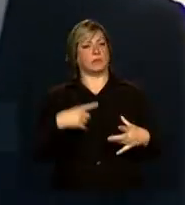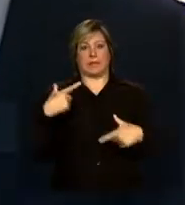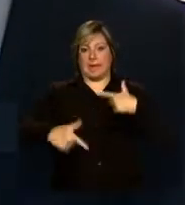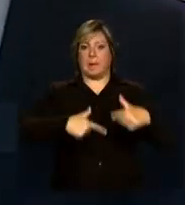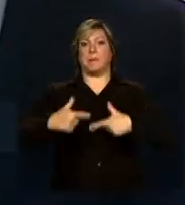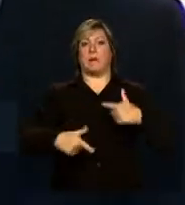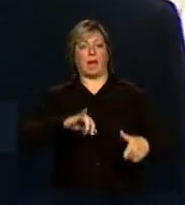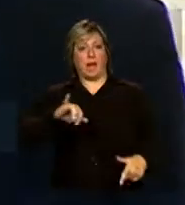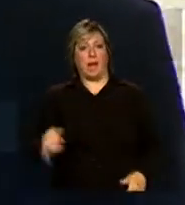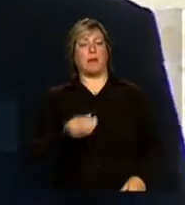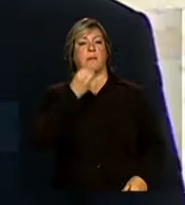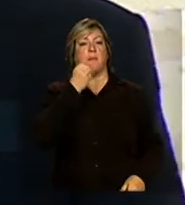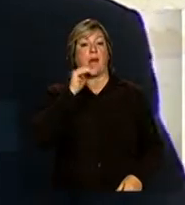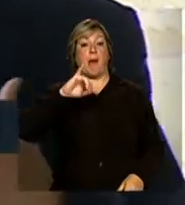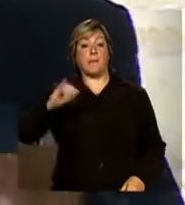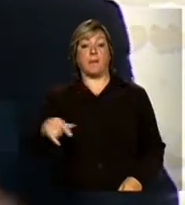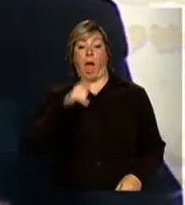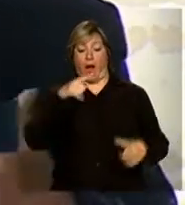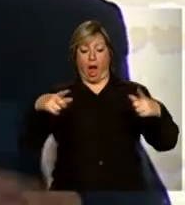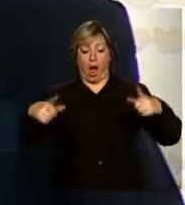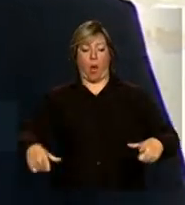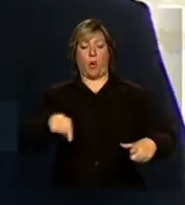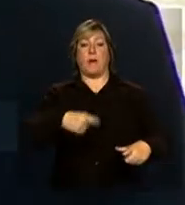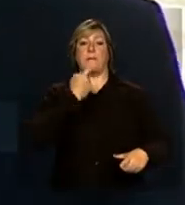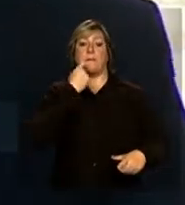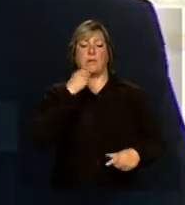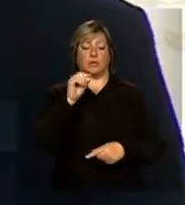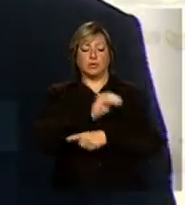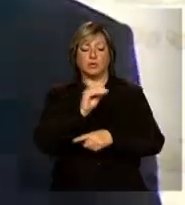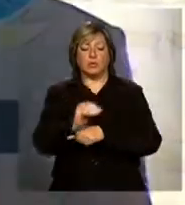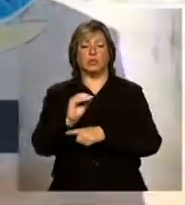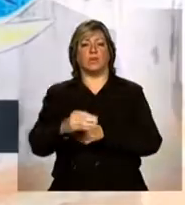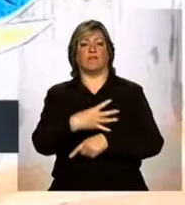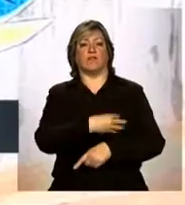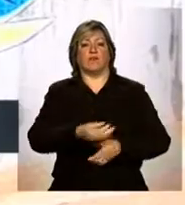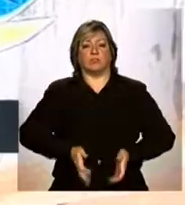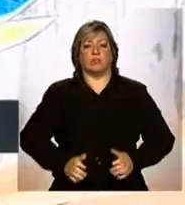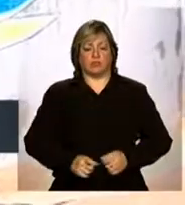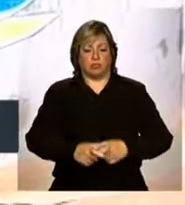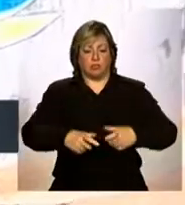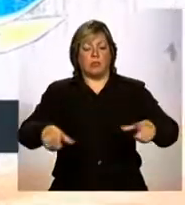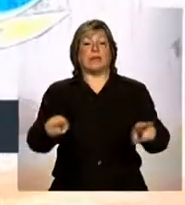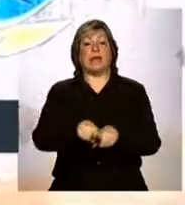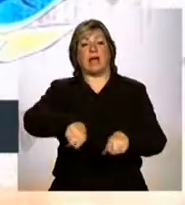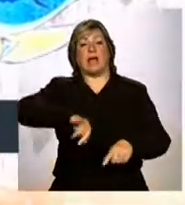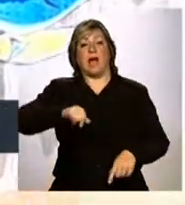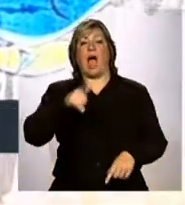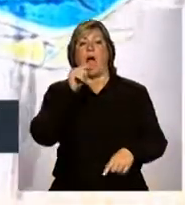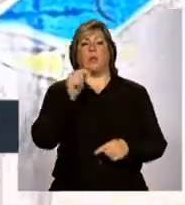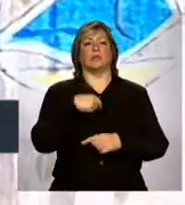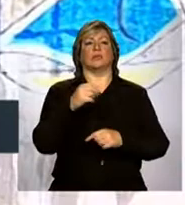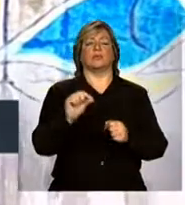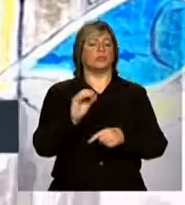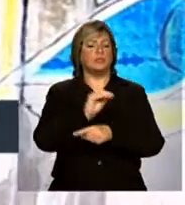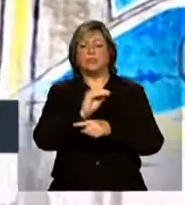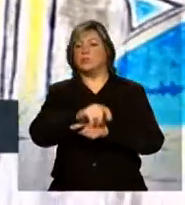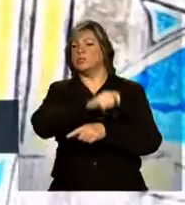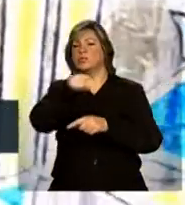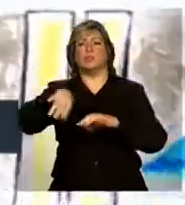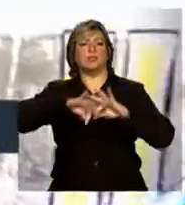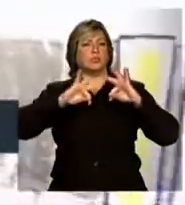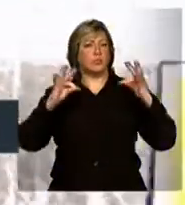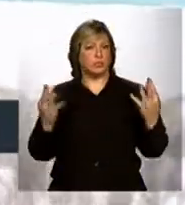aproveitando o tanque do peixe tem estimulando a produção e ao mesmo tempo ajudando na irrigação da produção